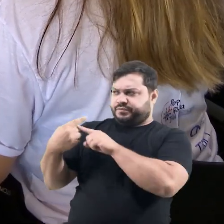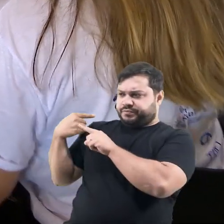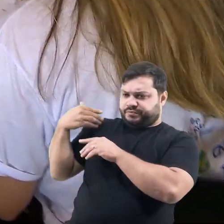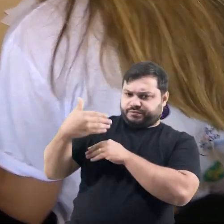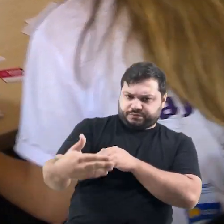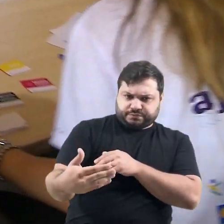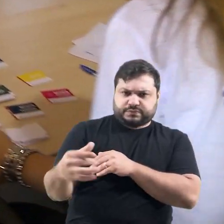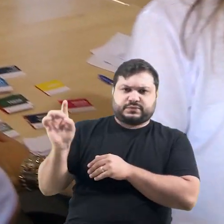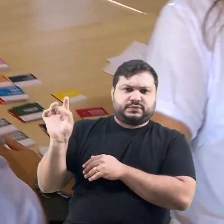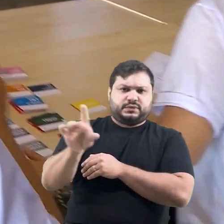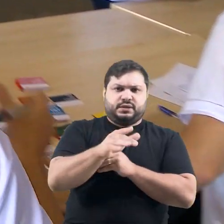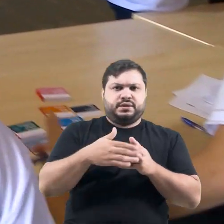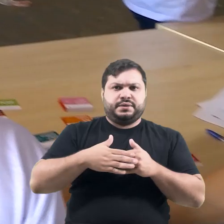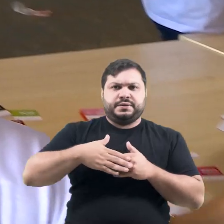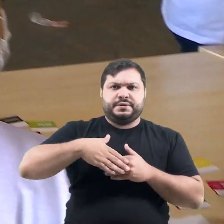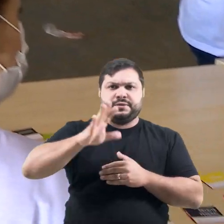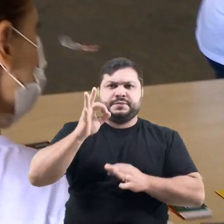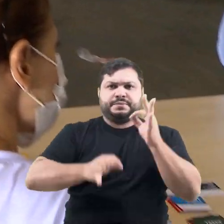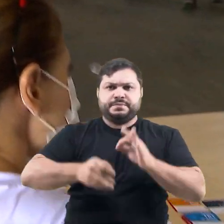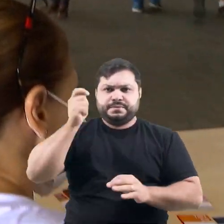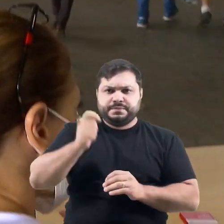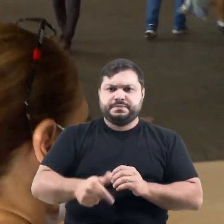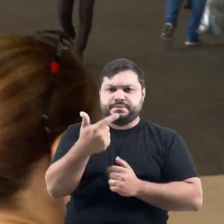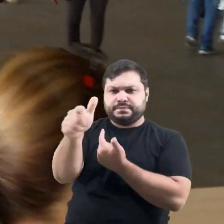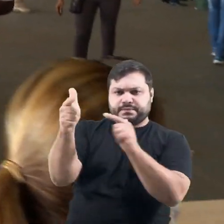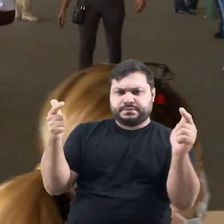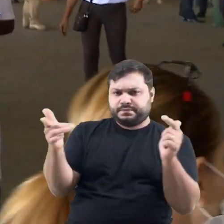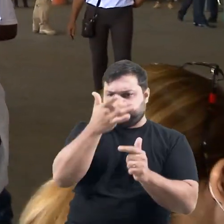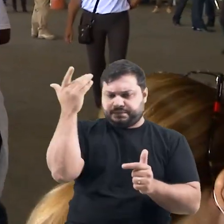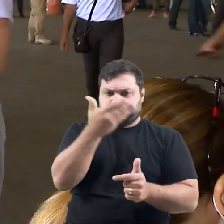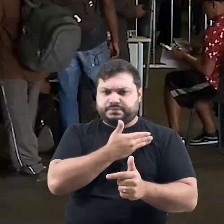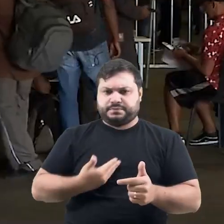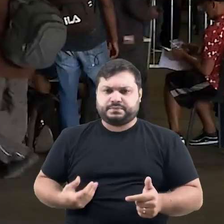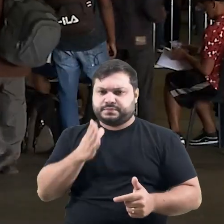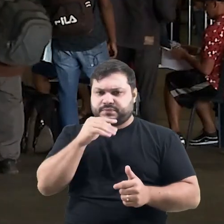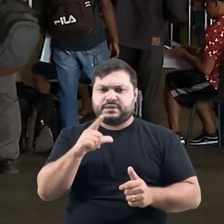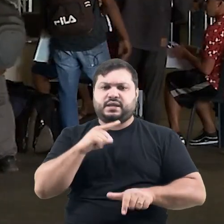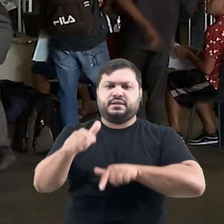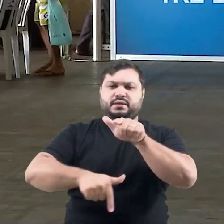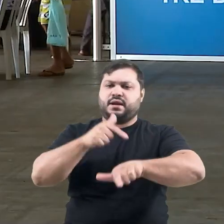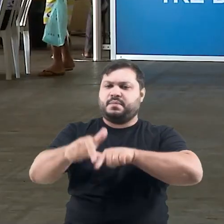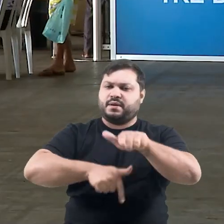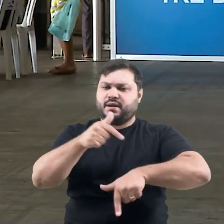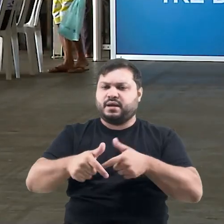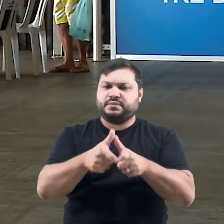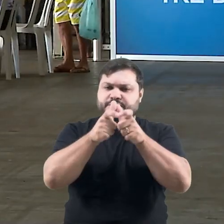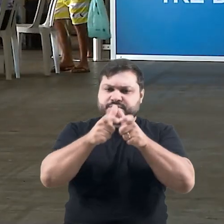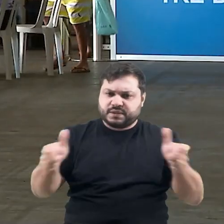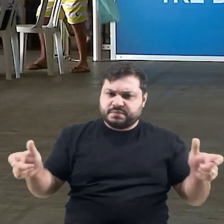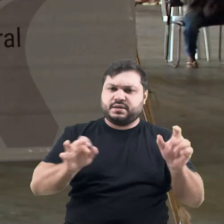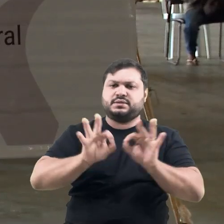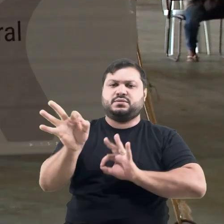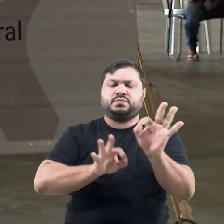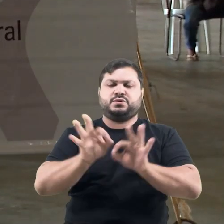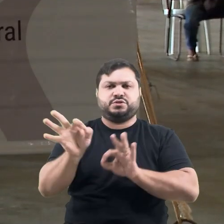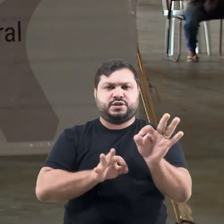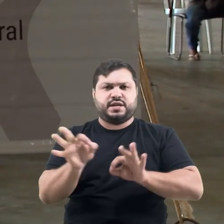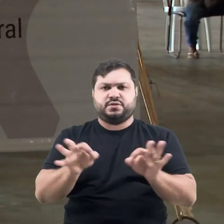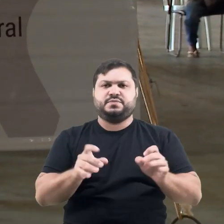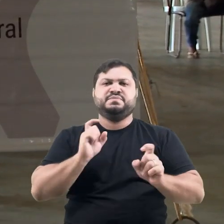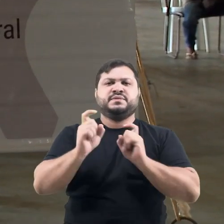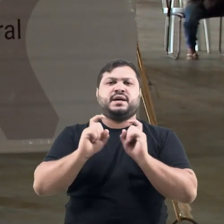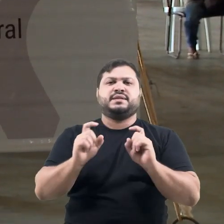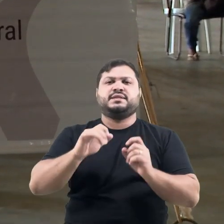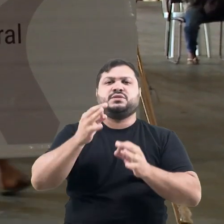para cá, cada vez mais magistrados e outros agentes públicos têm trabalhado na ampliação do projeto. A